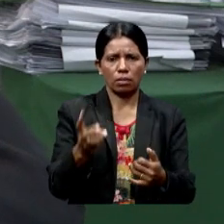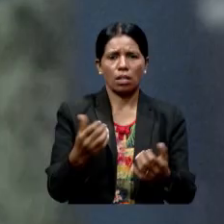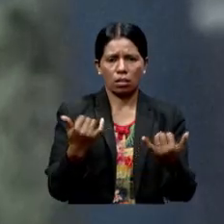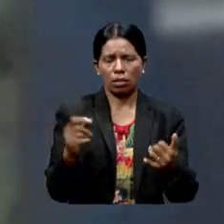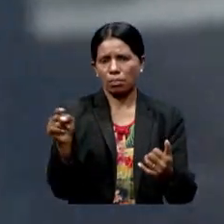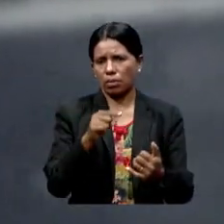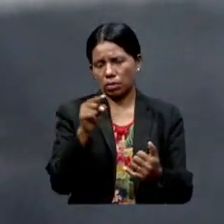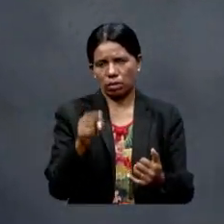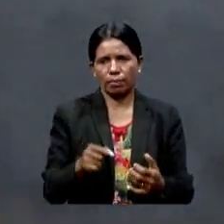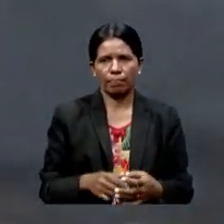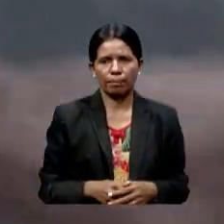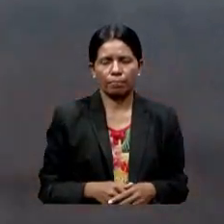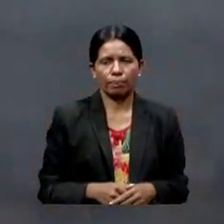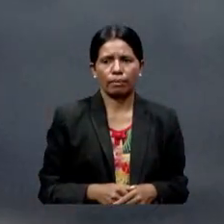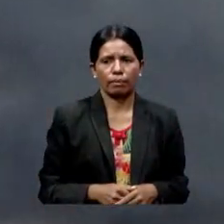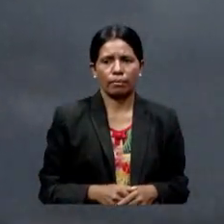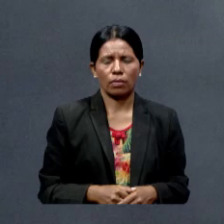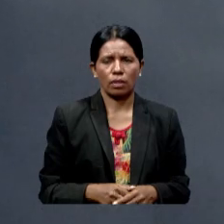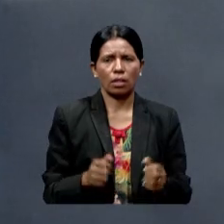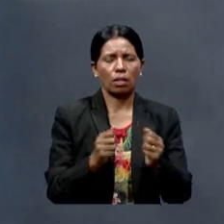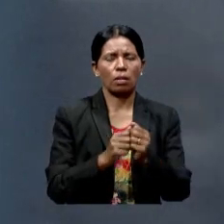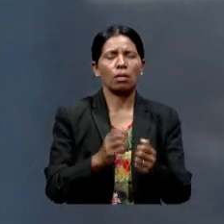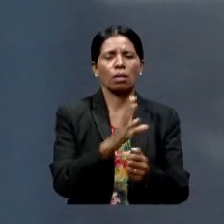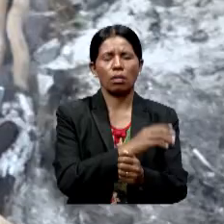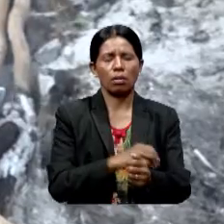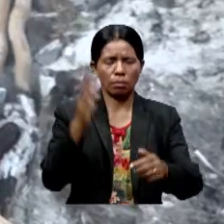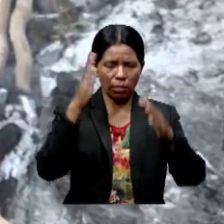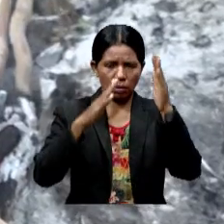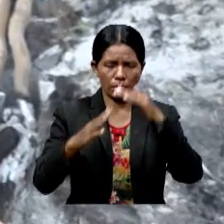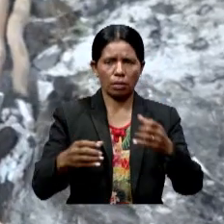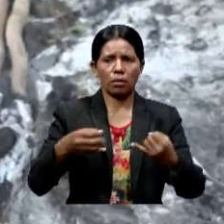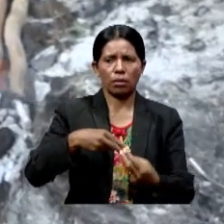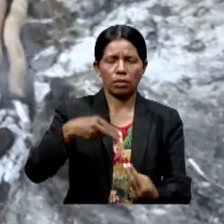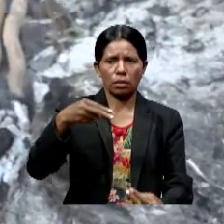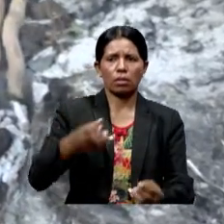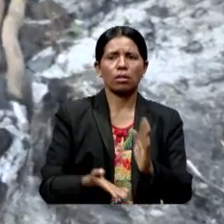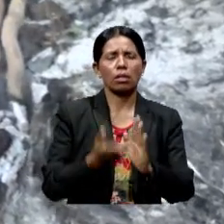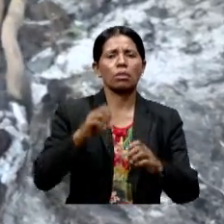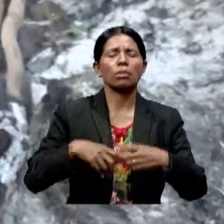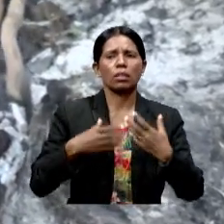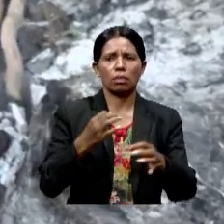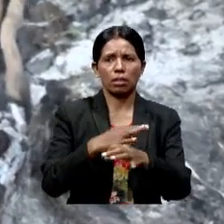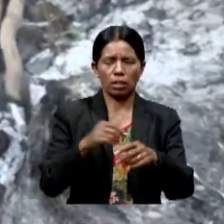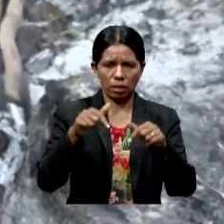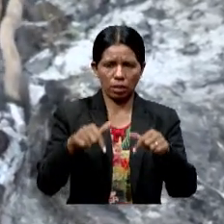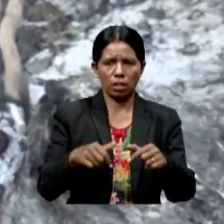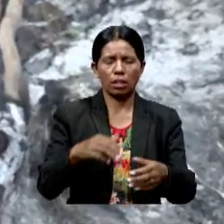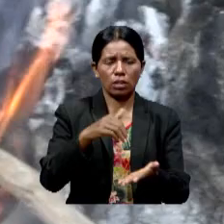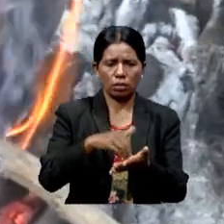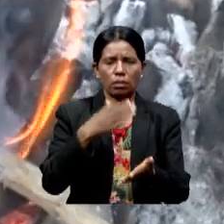70% O problema malnutrição nebe as o insato hadia idane. Tamba estudo barak